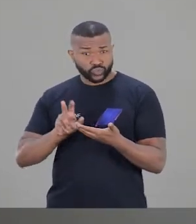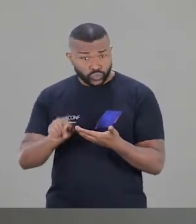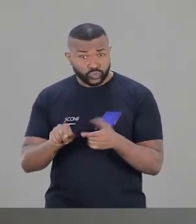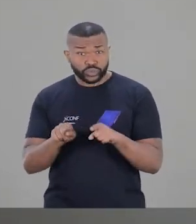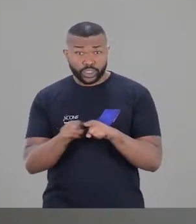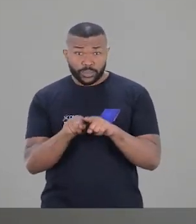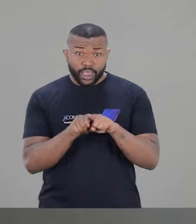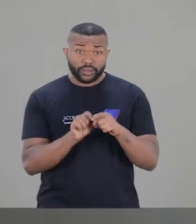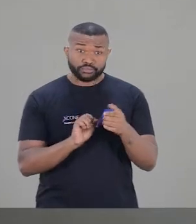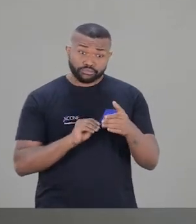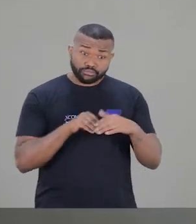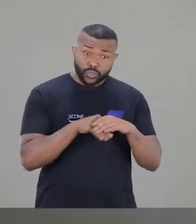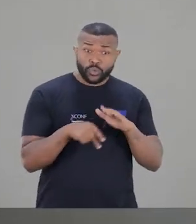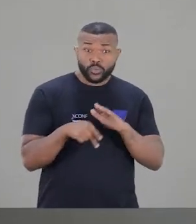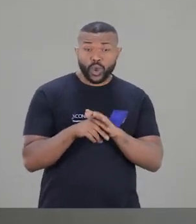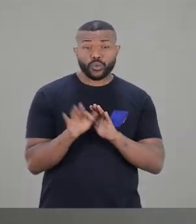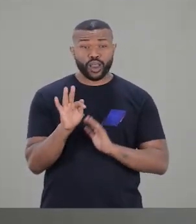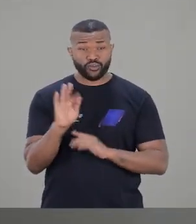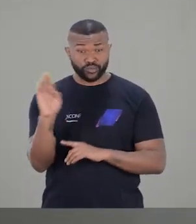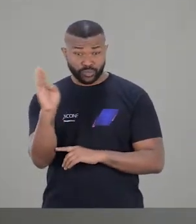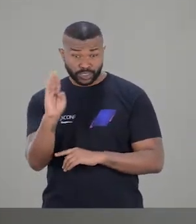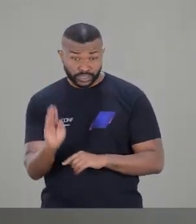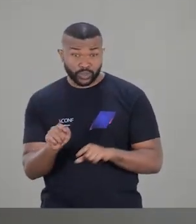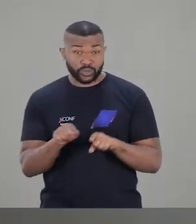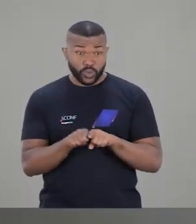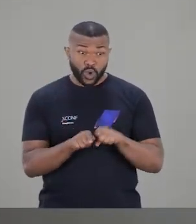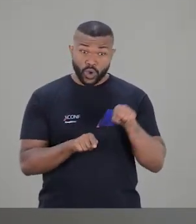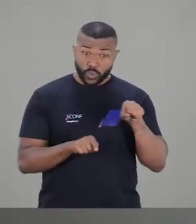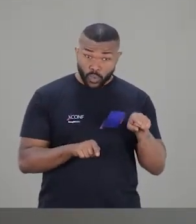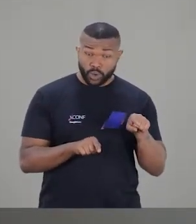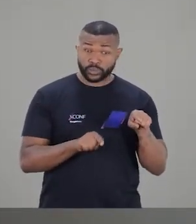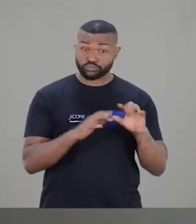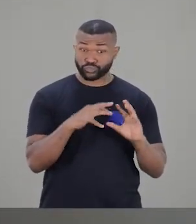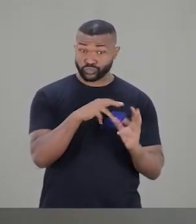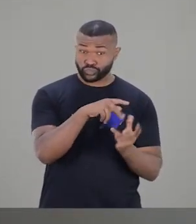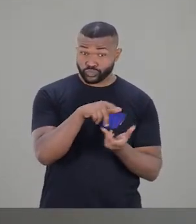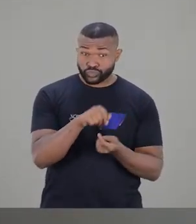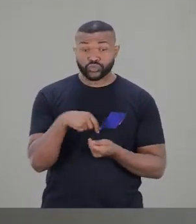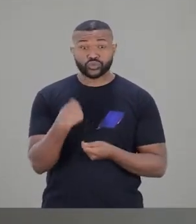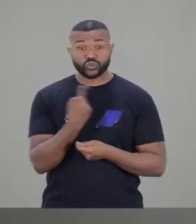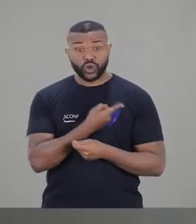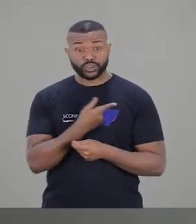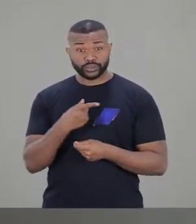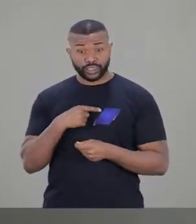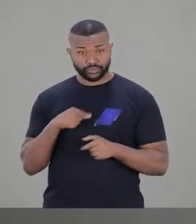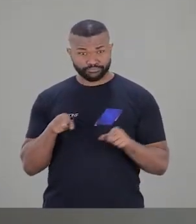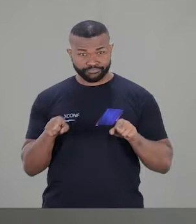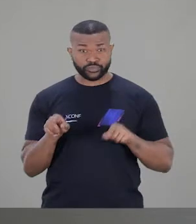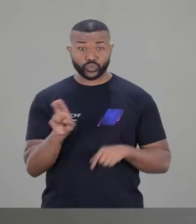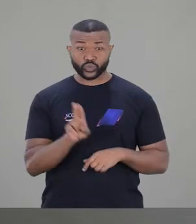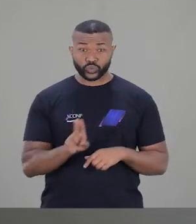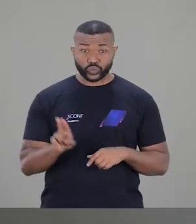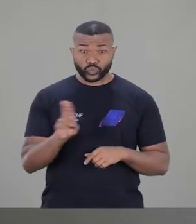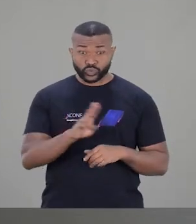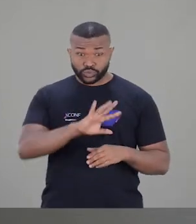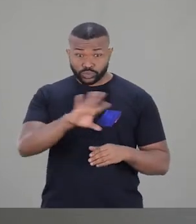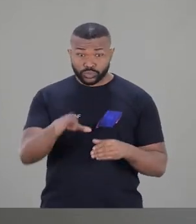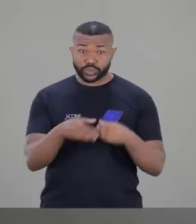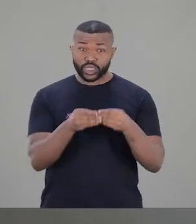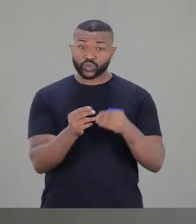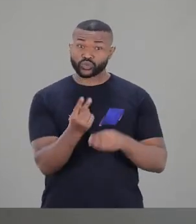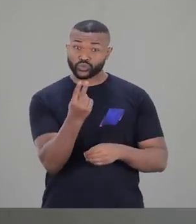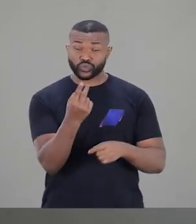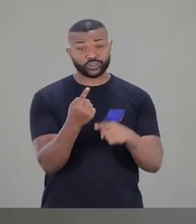um repositório para a App Brasil e outro para a App Mundo, a gente acaba tendo funcionalidades que estão